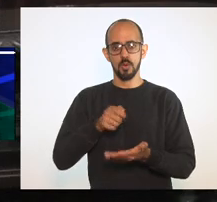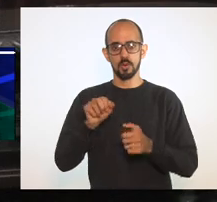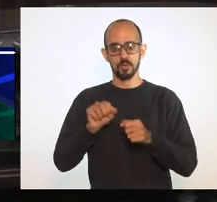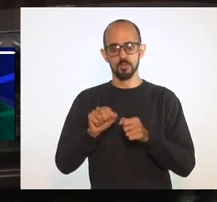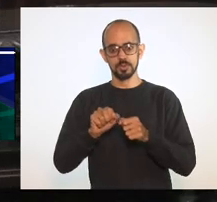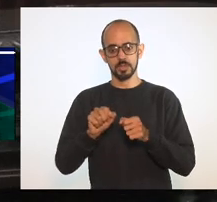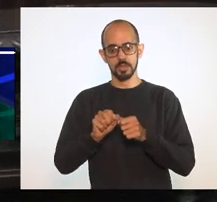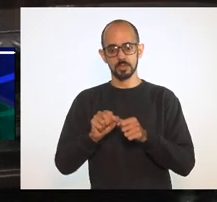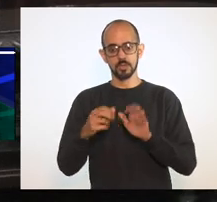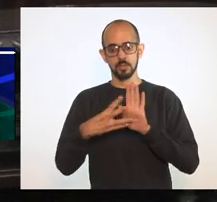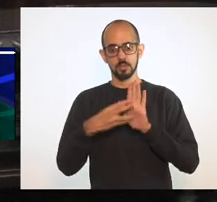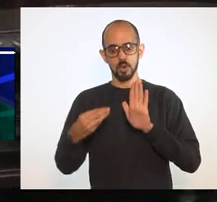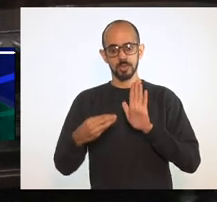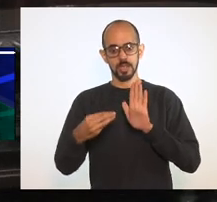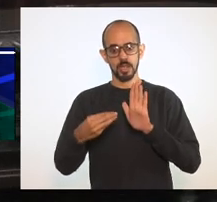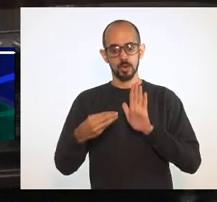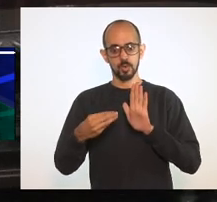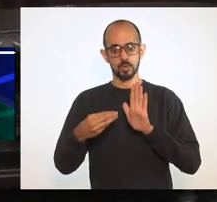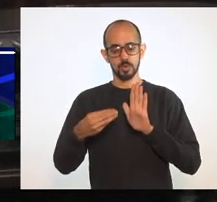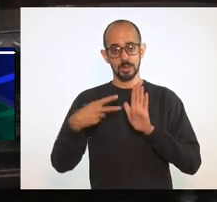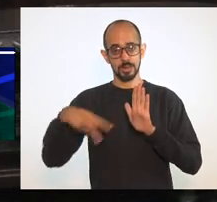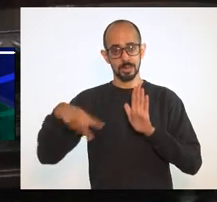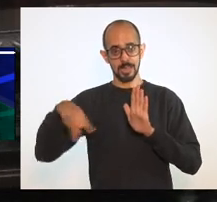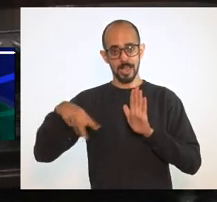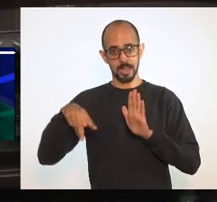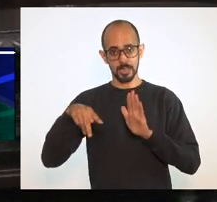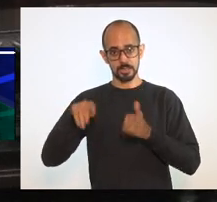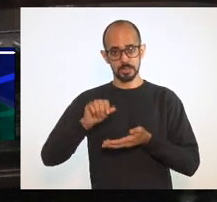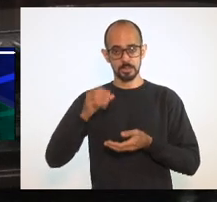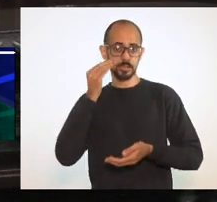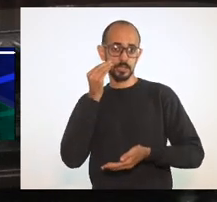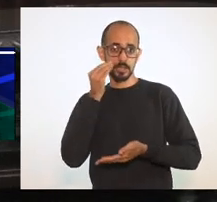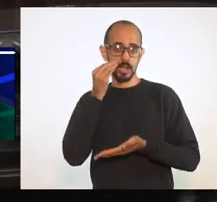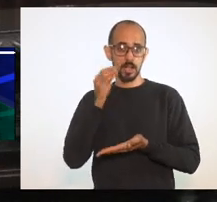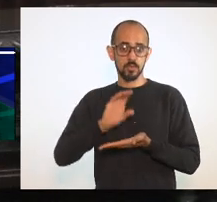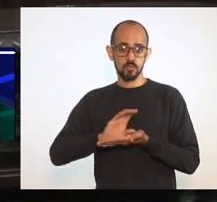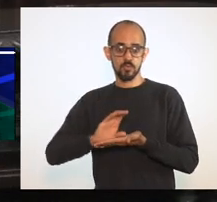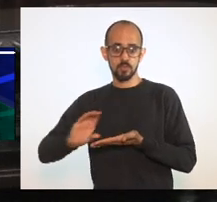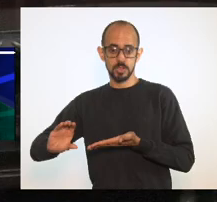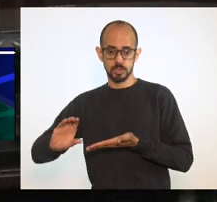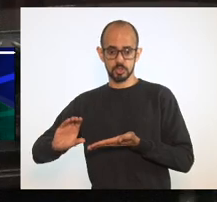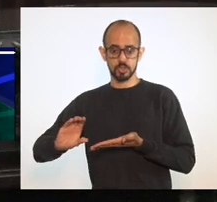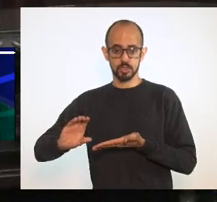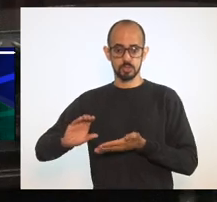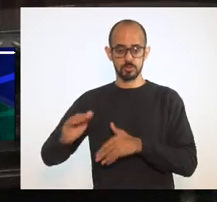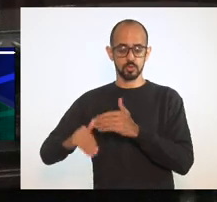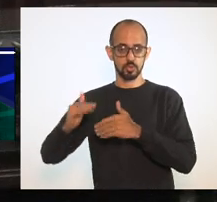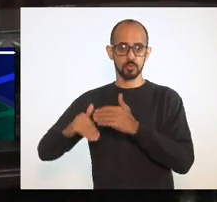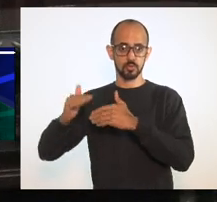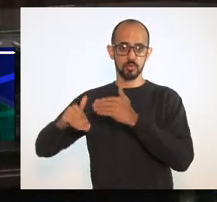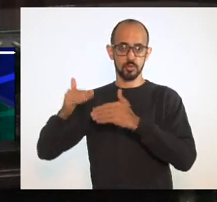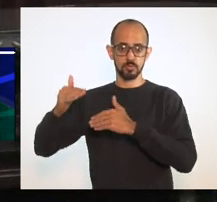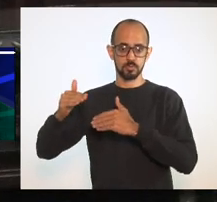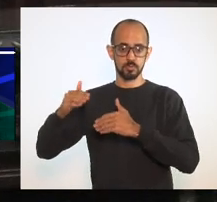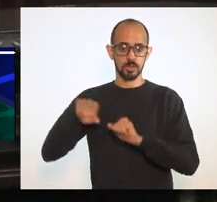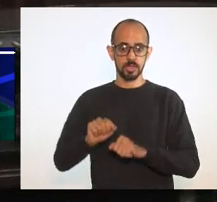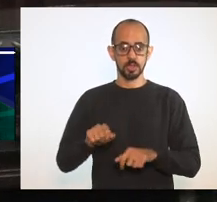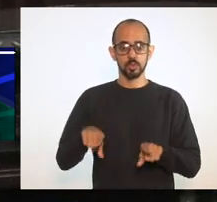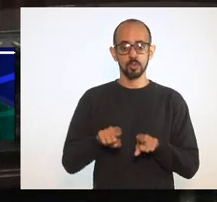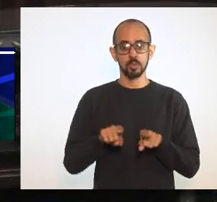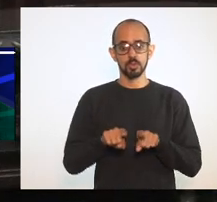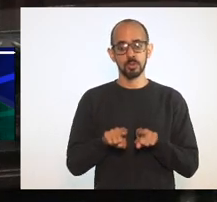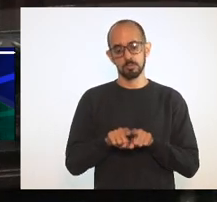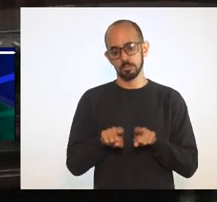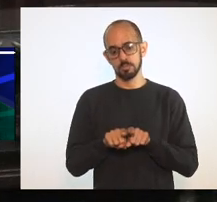elas têm, as petroleiras têm que investir 1% em pesquisa e desenvolvimento. E, para nossa surpresa, eles também